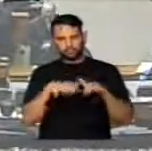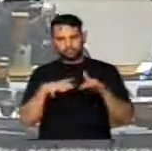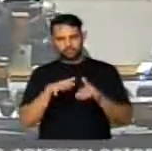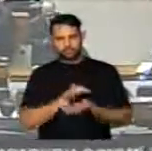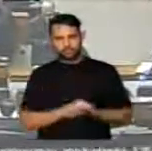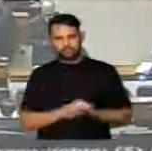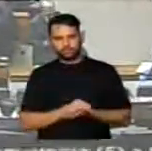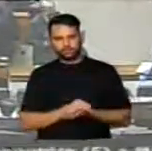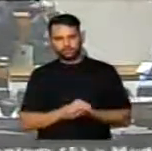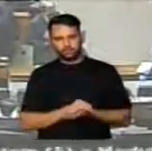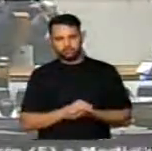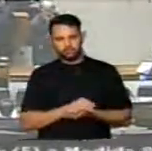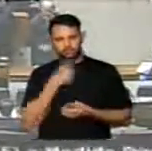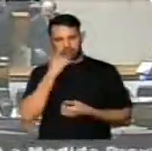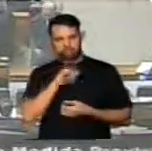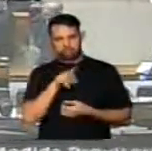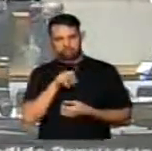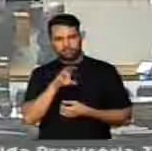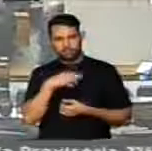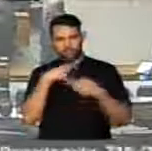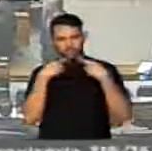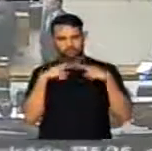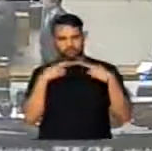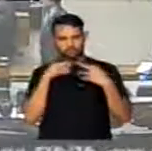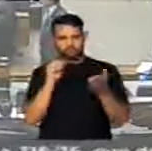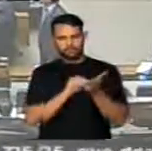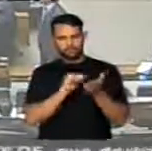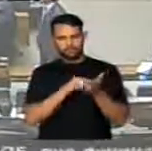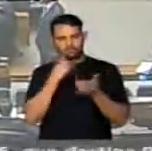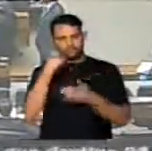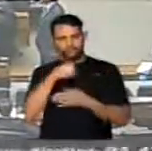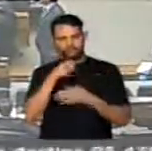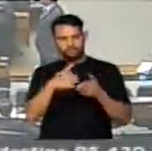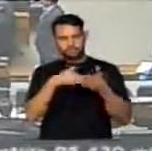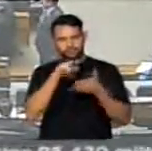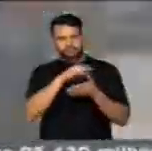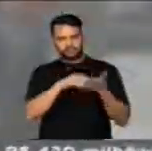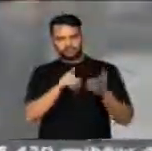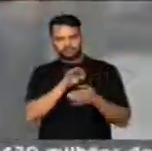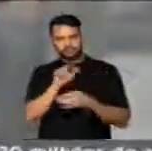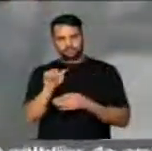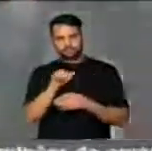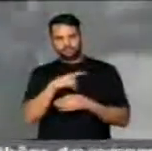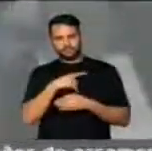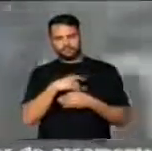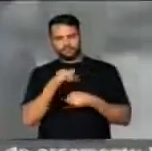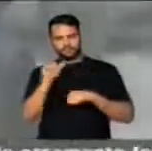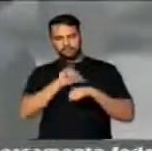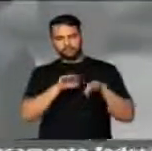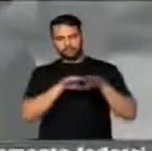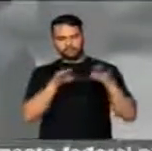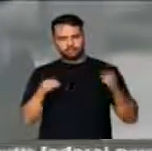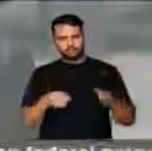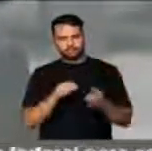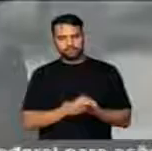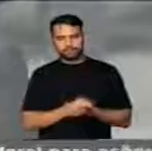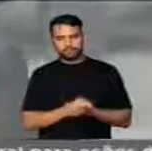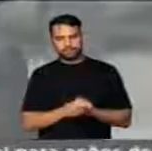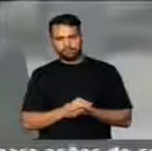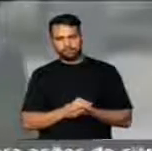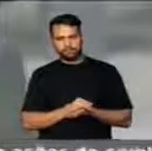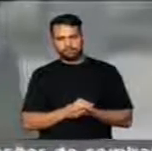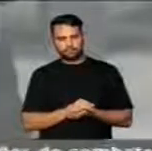Antônio Carlos Silva. Aprovada a urgência, Carlos, isso significa que fica dispensado o parecer aprovado em comissão. Pode ser dado, inclusive, oralmente pelo relator em